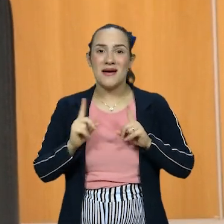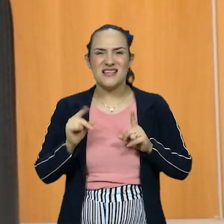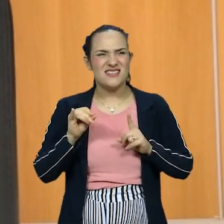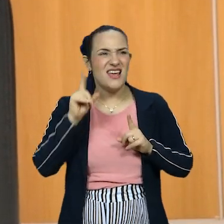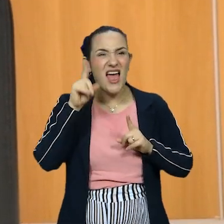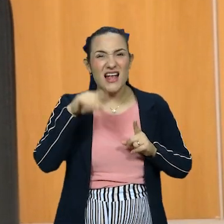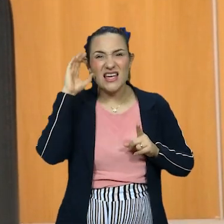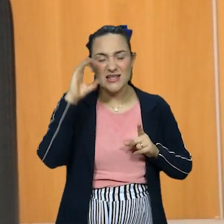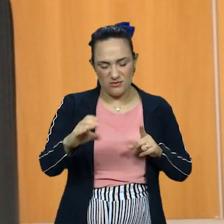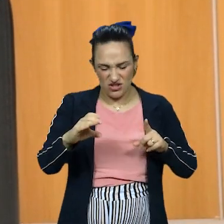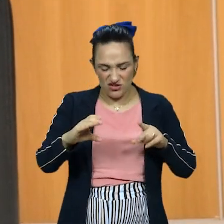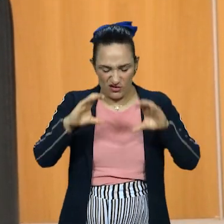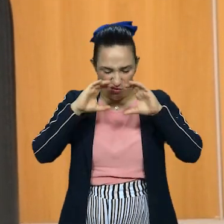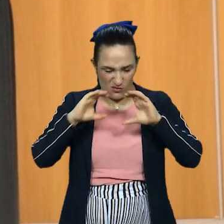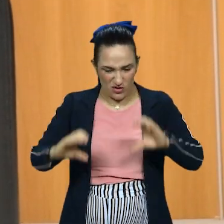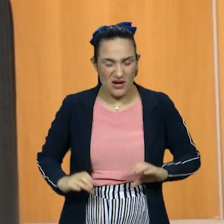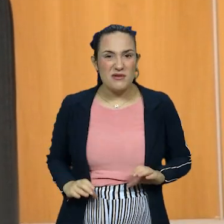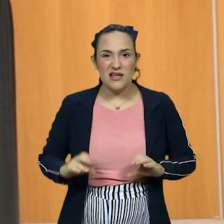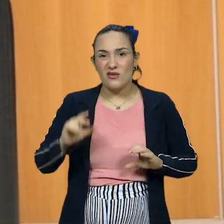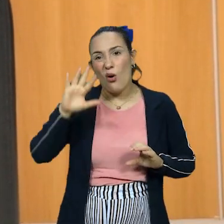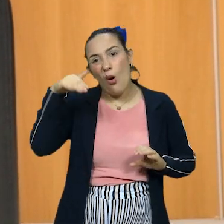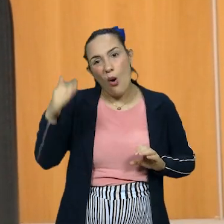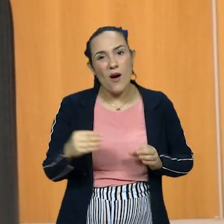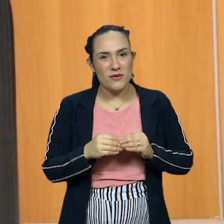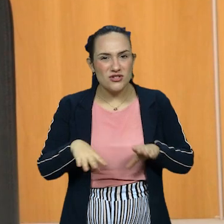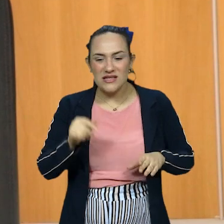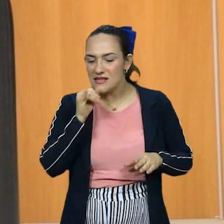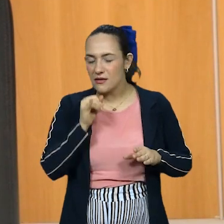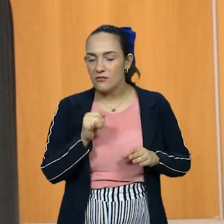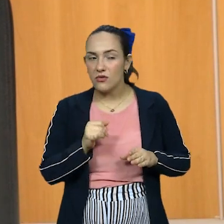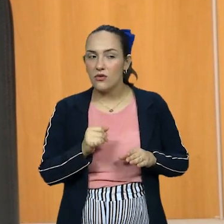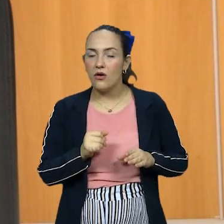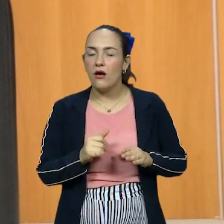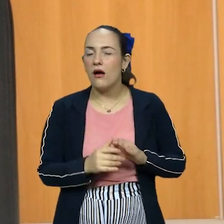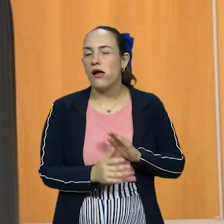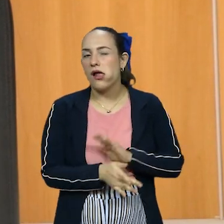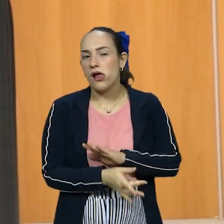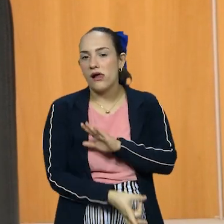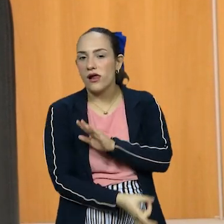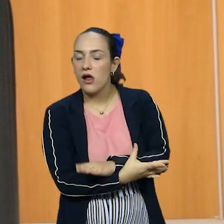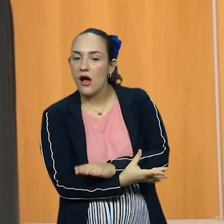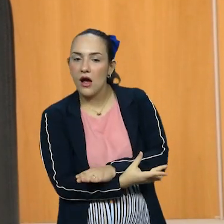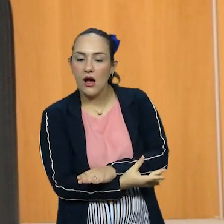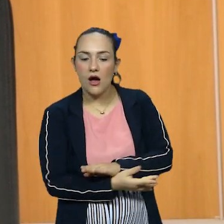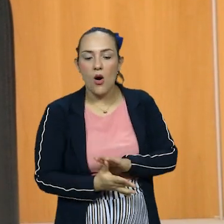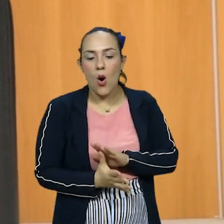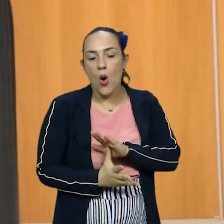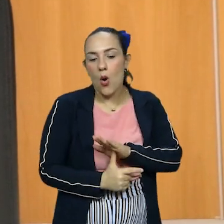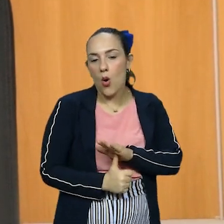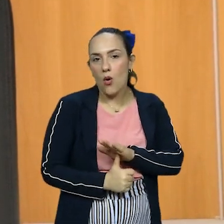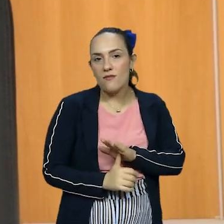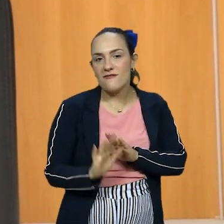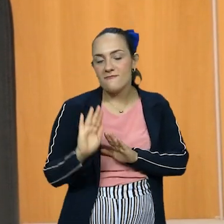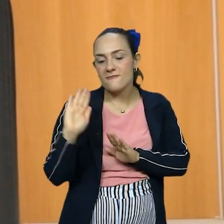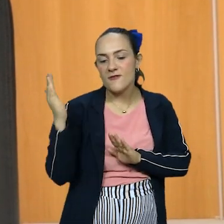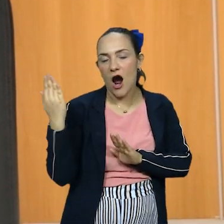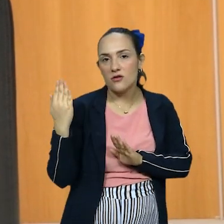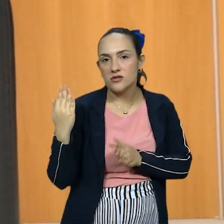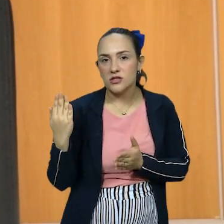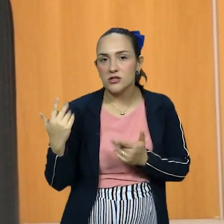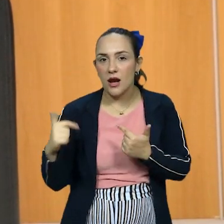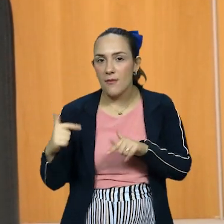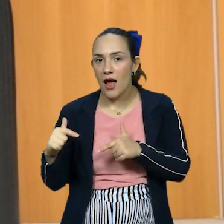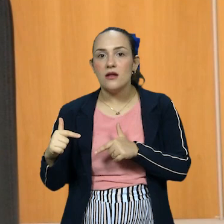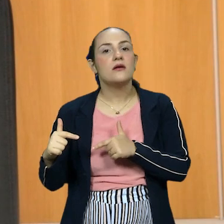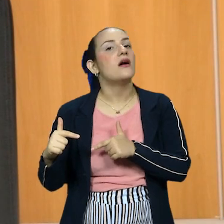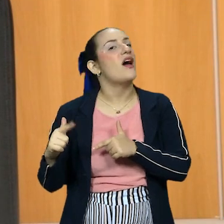que é corrupção, extorsão, furto, roubo, estelionato, esses passou de 2 anos,